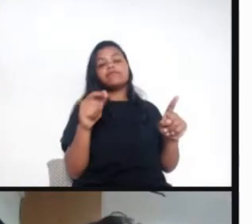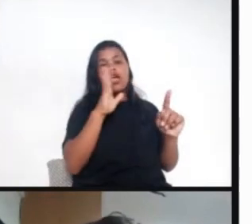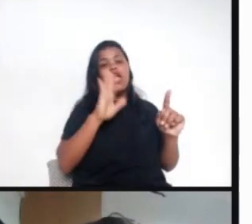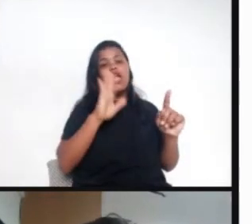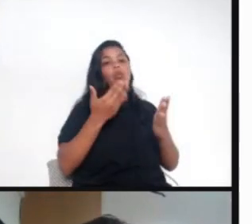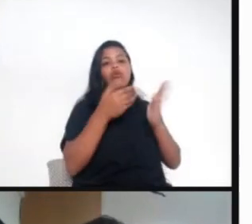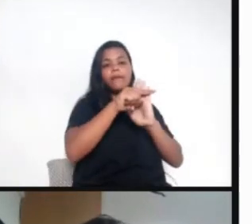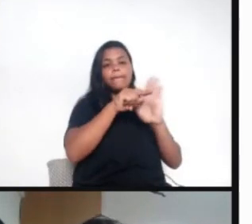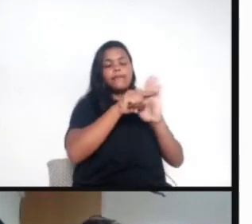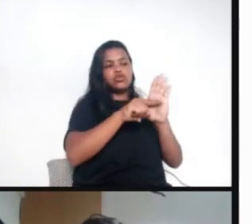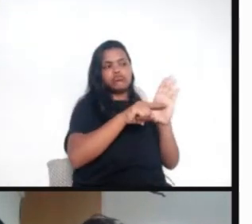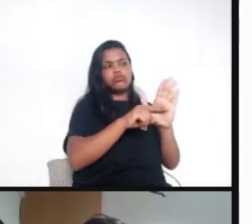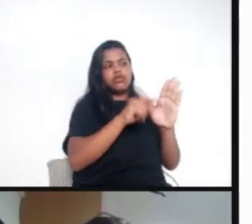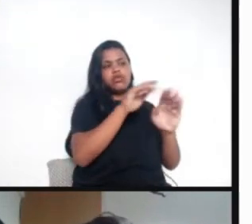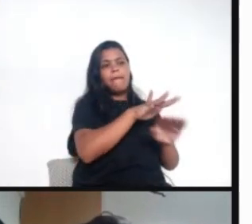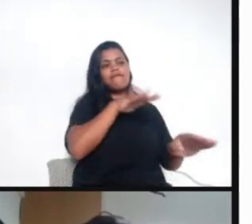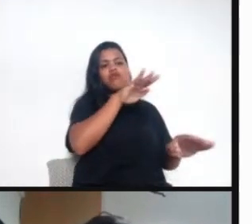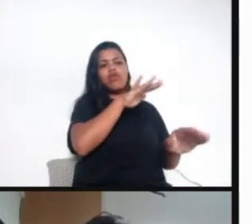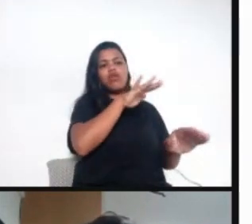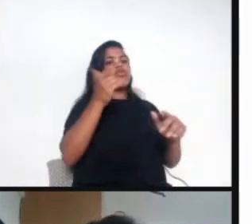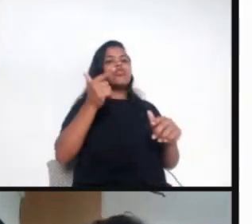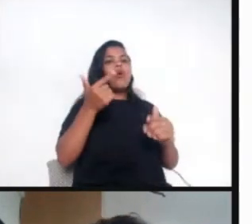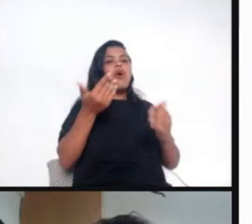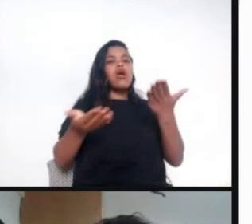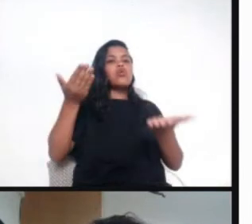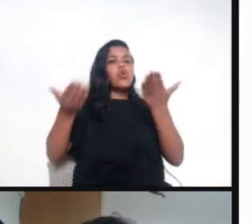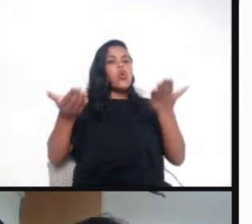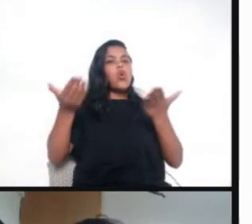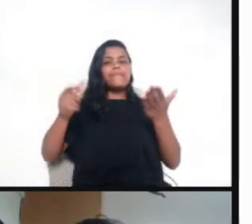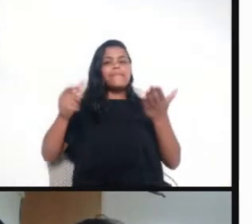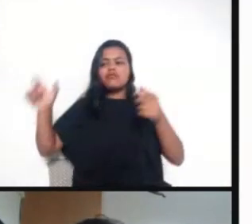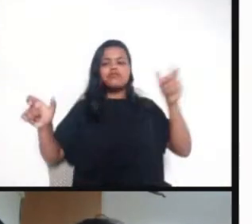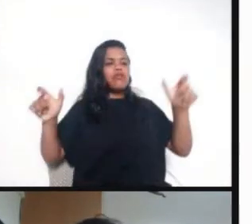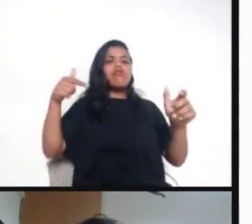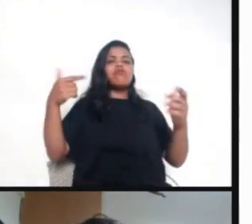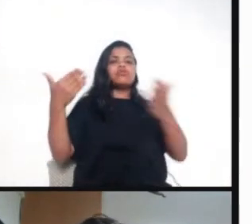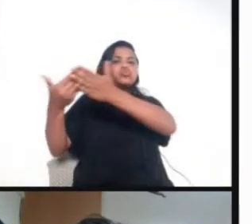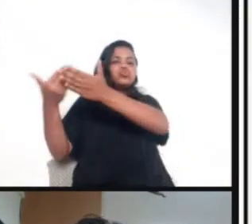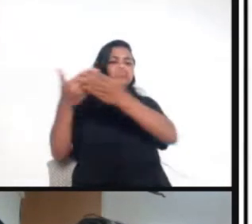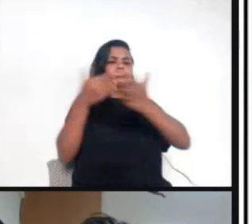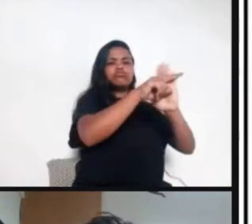compara iguais com iguais, não faz um comparativo que um ensaio clínico devidamente faria.